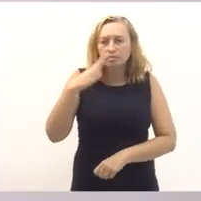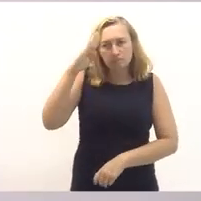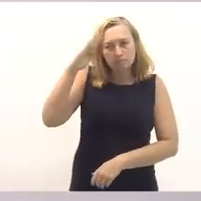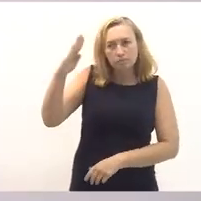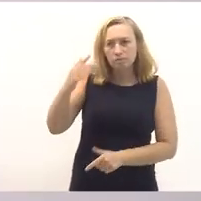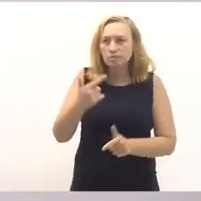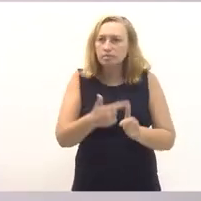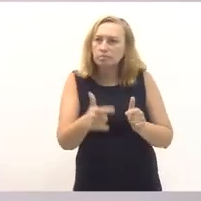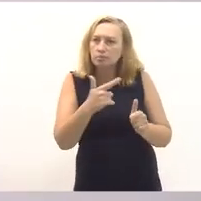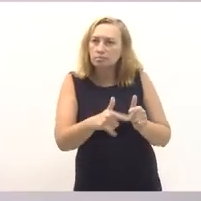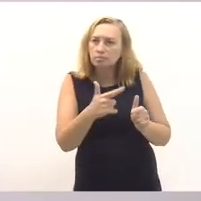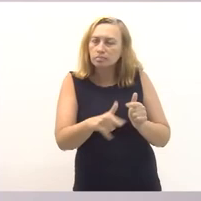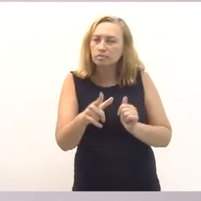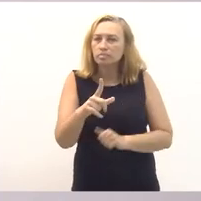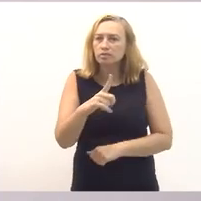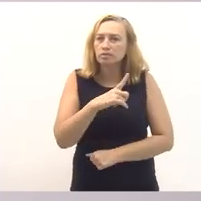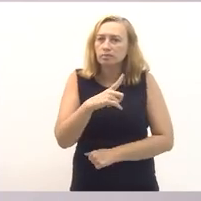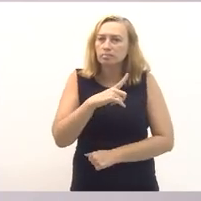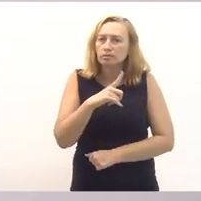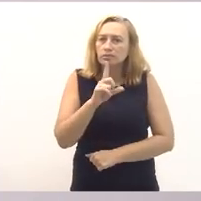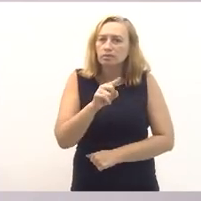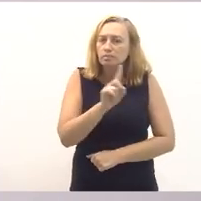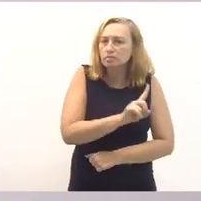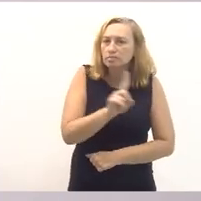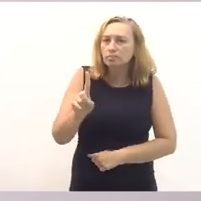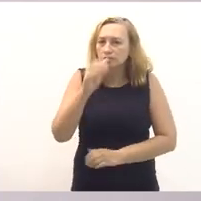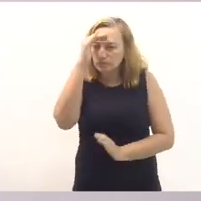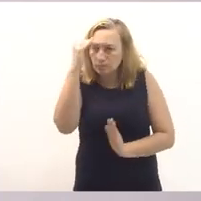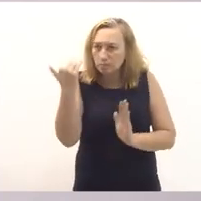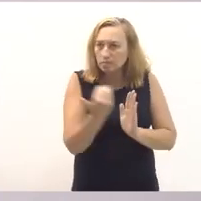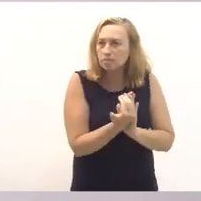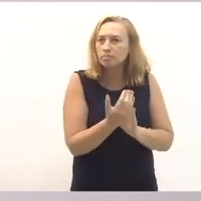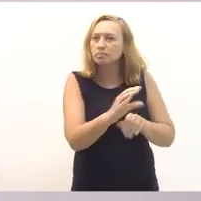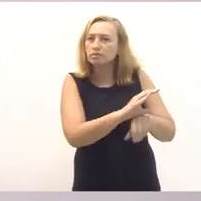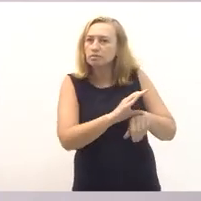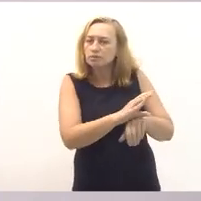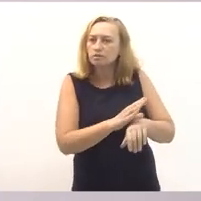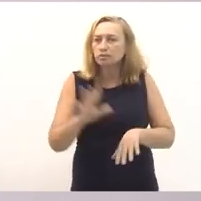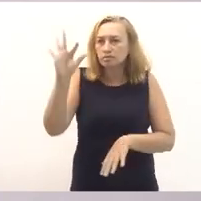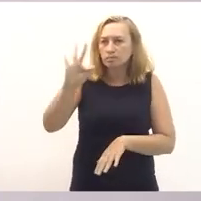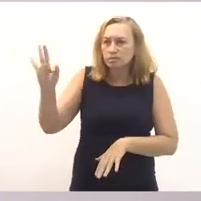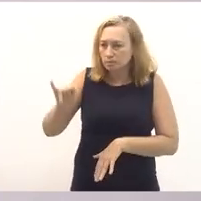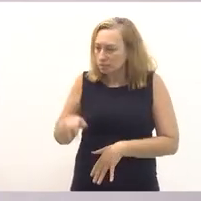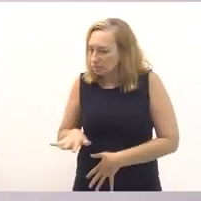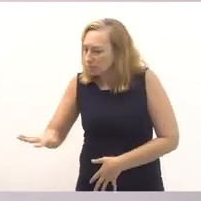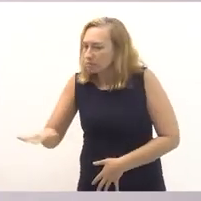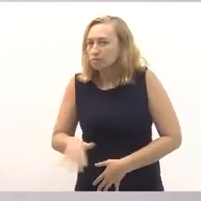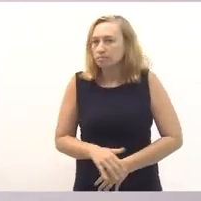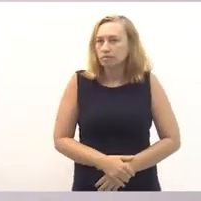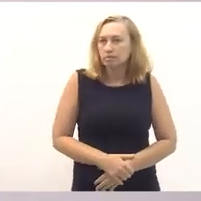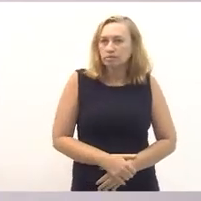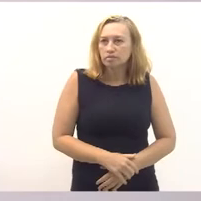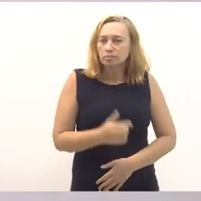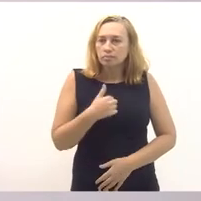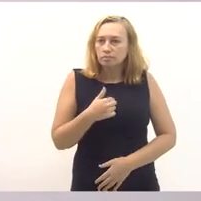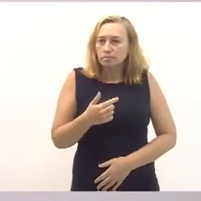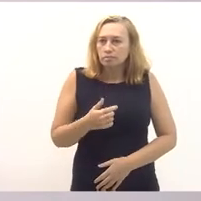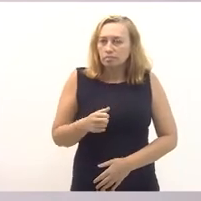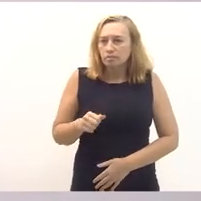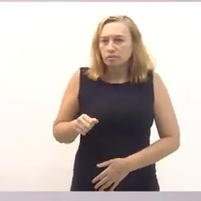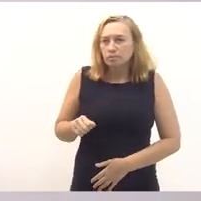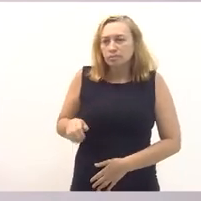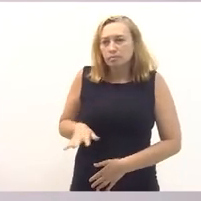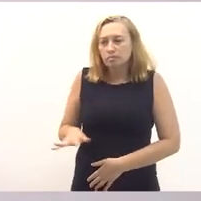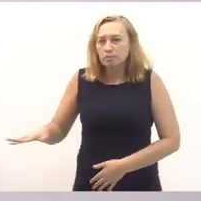principal problema acho que a gente enfrenta né eu não cumprimento da Constituição Federal dos territórios de favela eu como criado Morro do